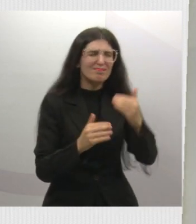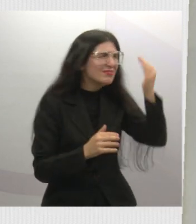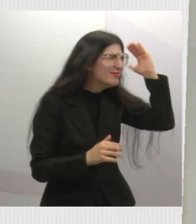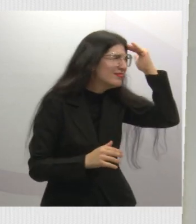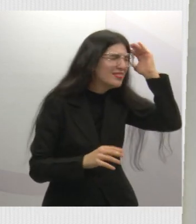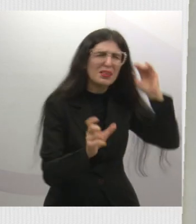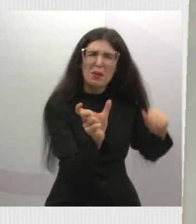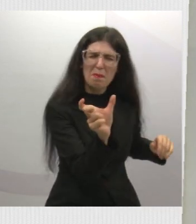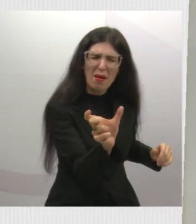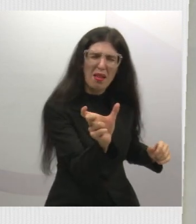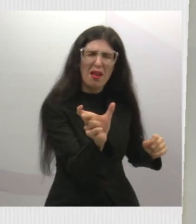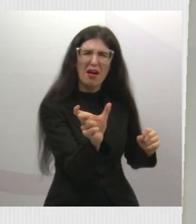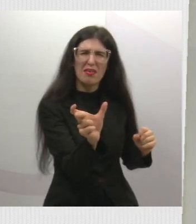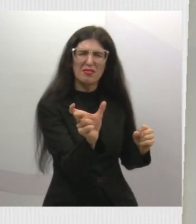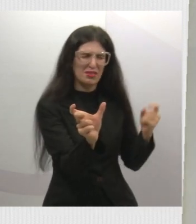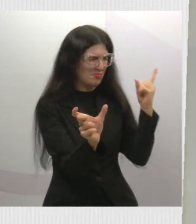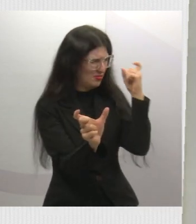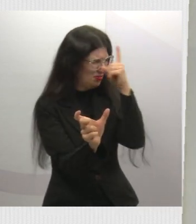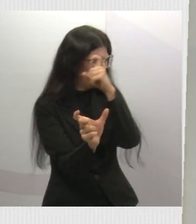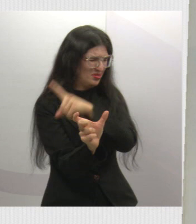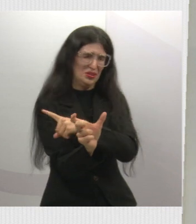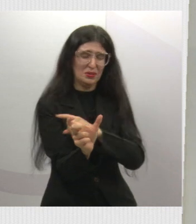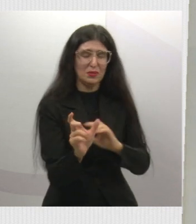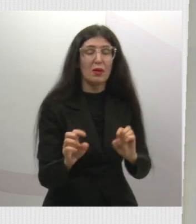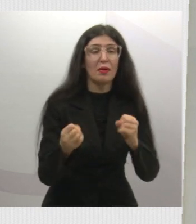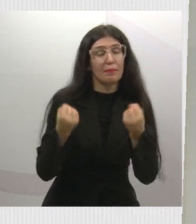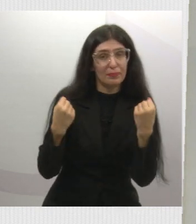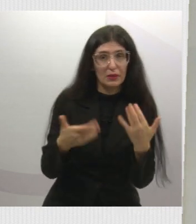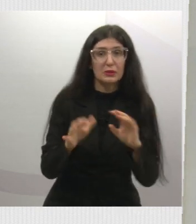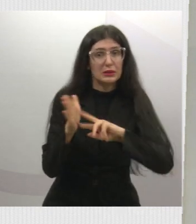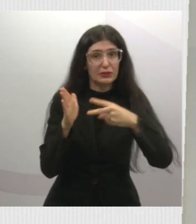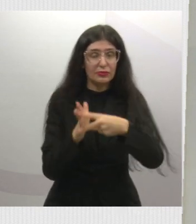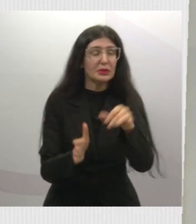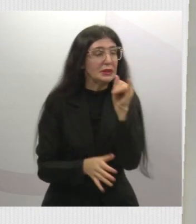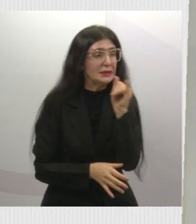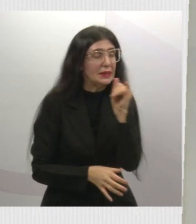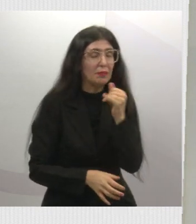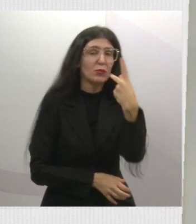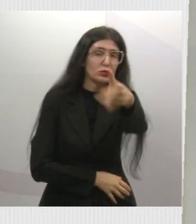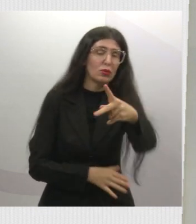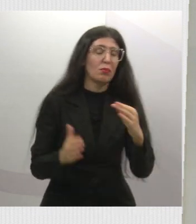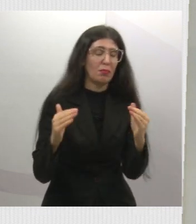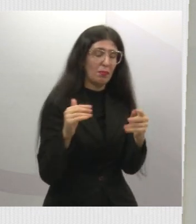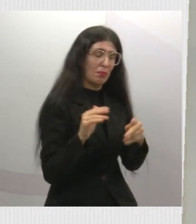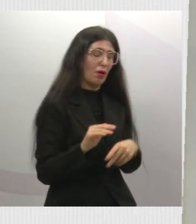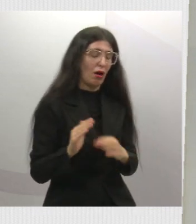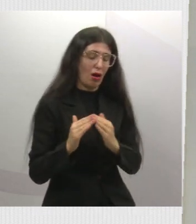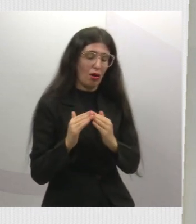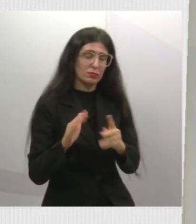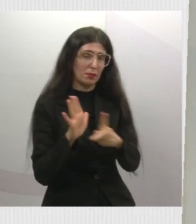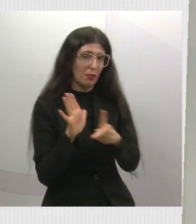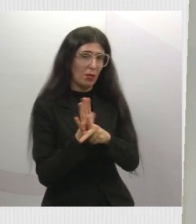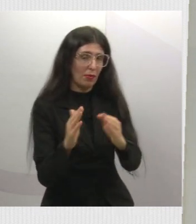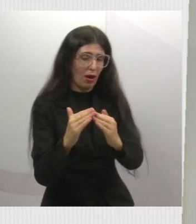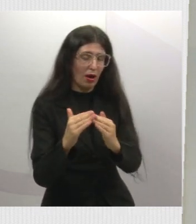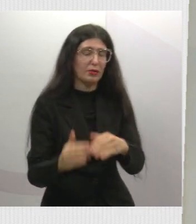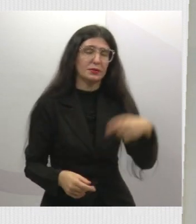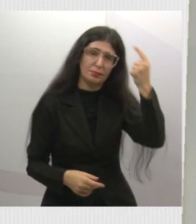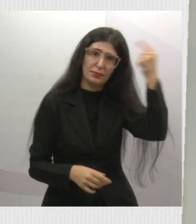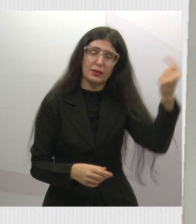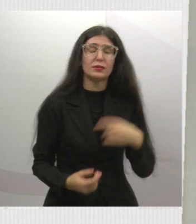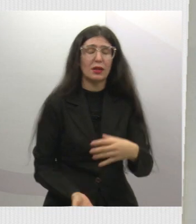do cotidiano, nada mais é do que um exemplo da sua própria casa. Imagine você recebendo seu salário